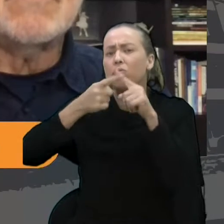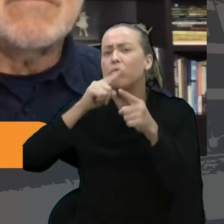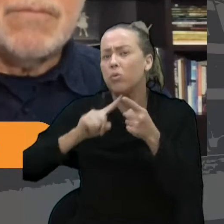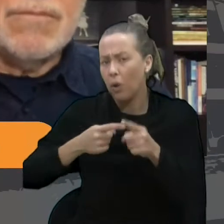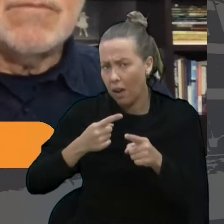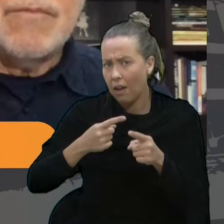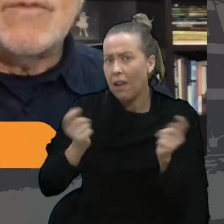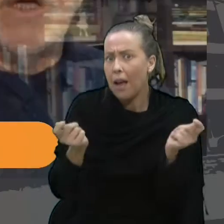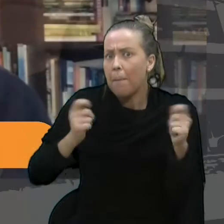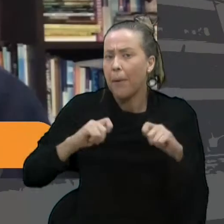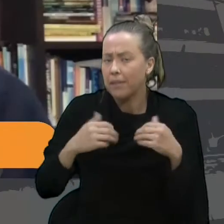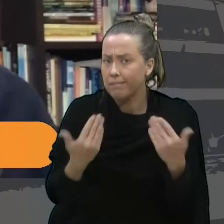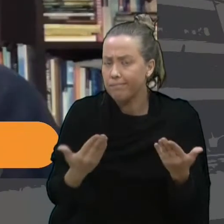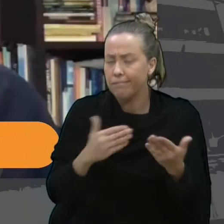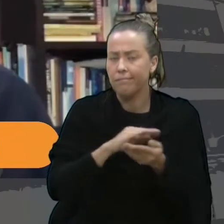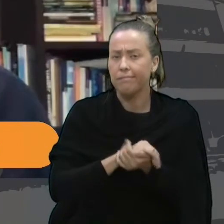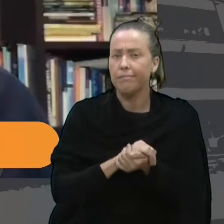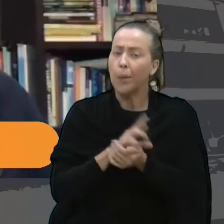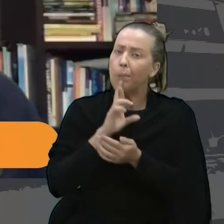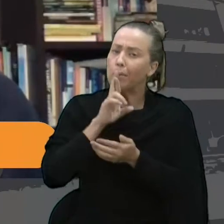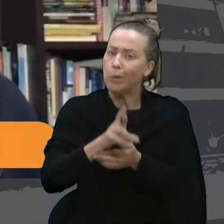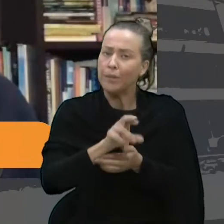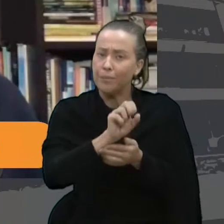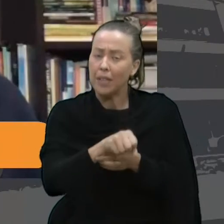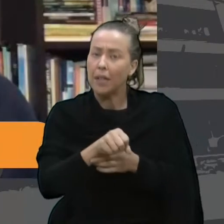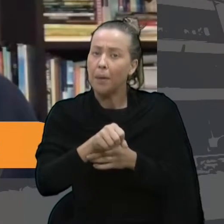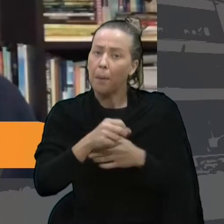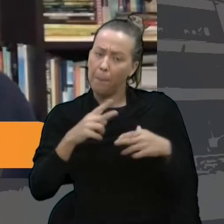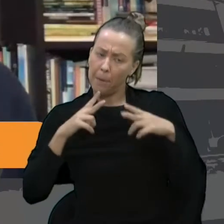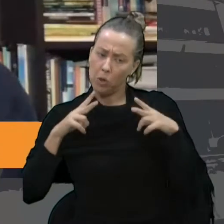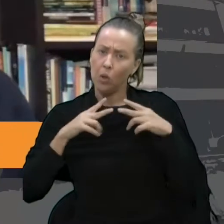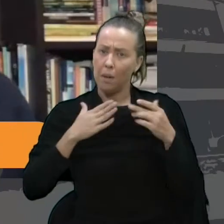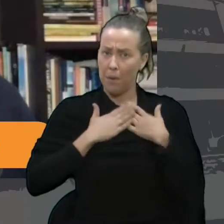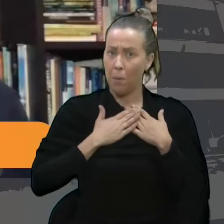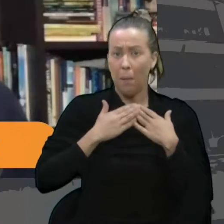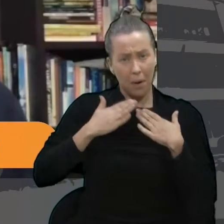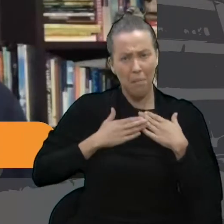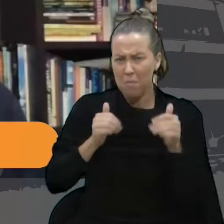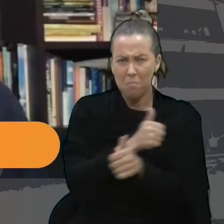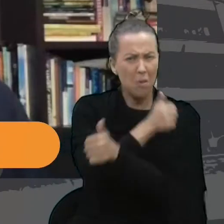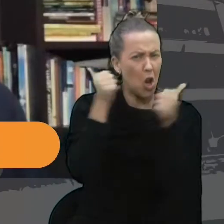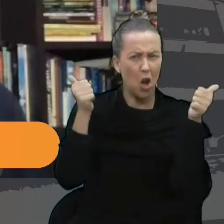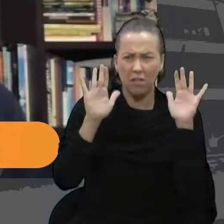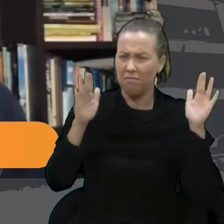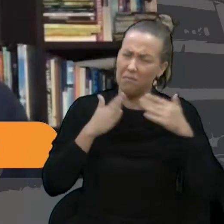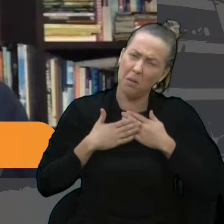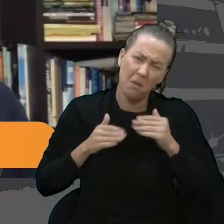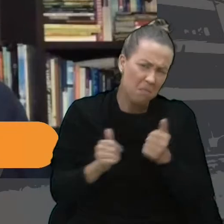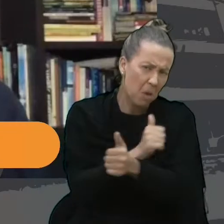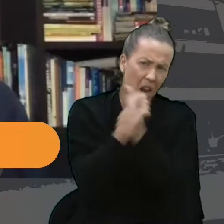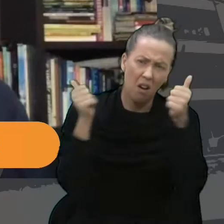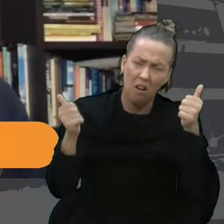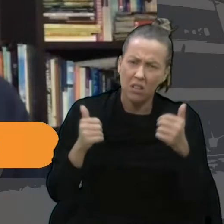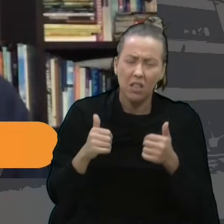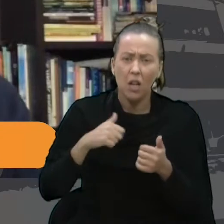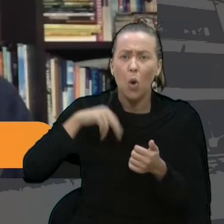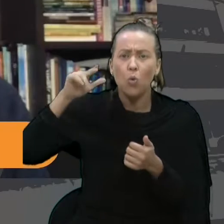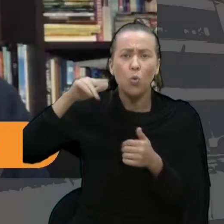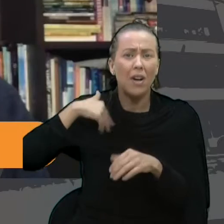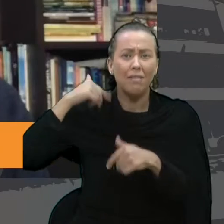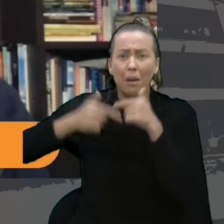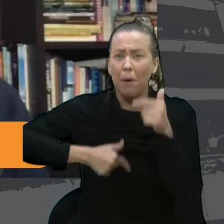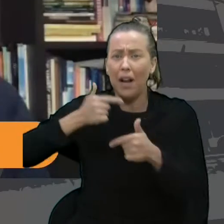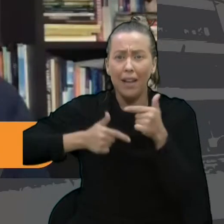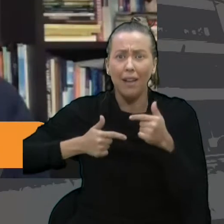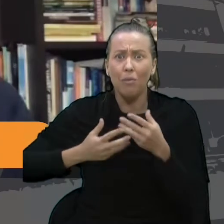eficiente? Bom, em primeiro lugar, a questão pessoal, né? Para mim está sendo melhor, bem melhor, né? Eu nunca trabalhei